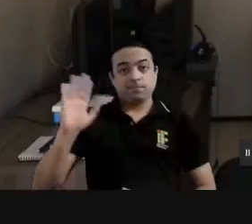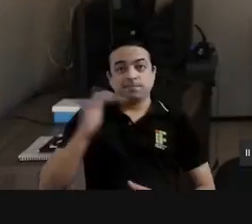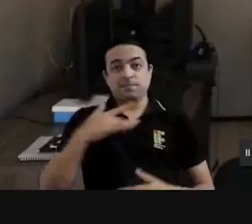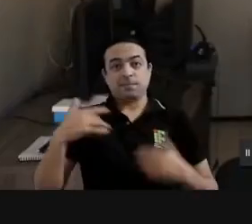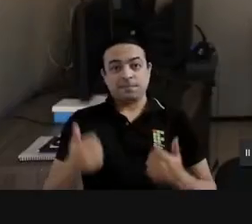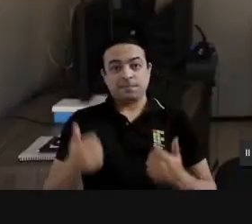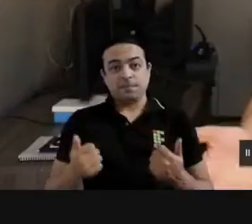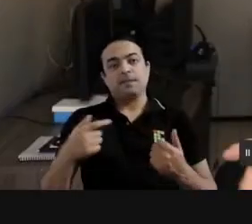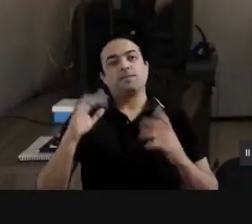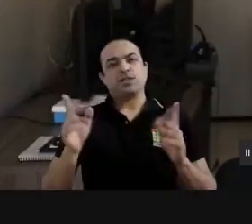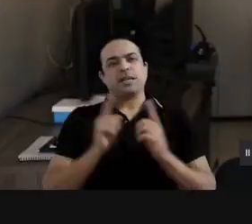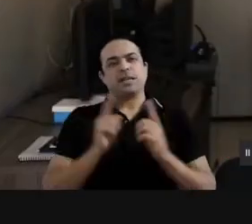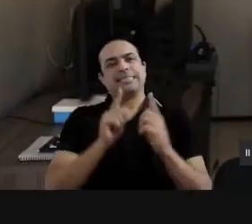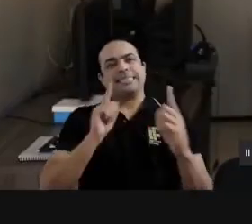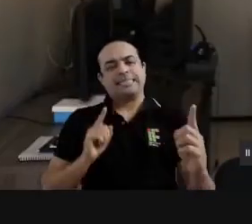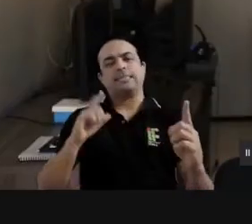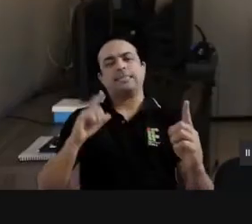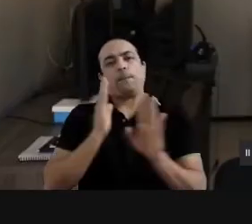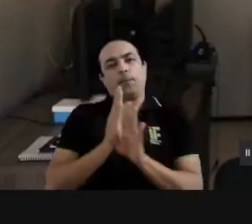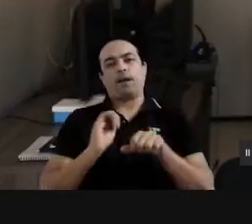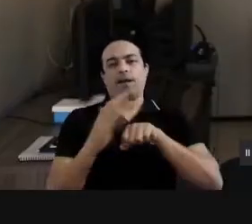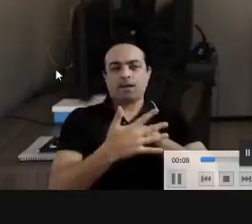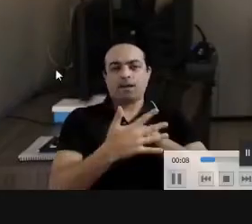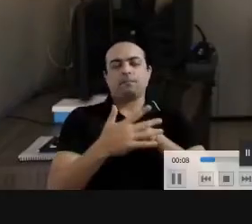Oi, gente. Já estamos aqui.